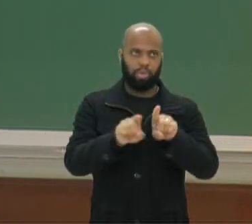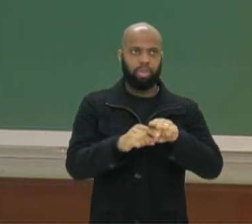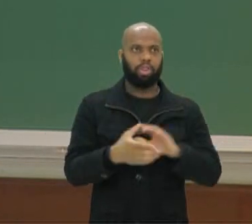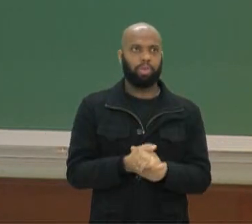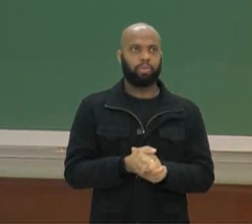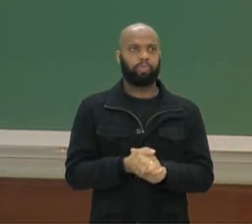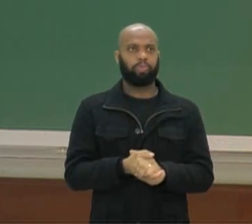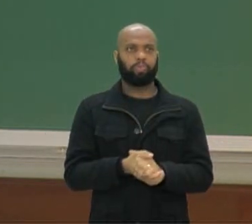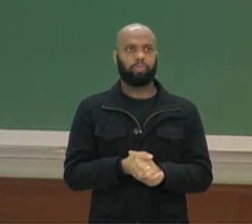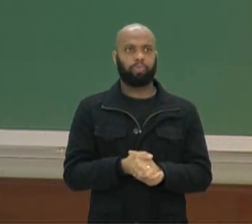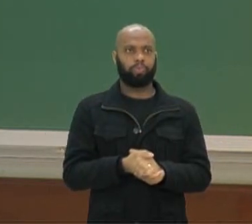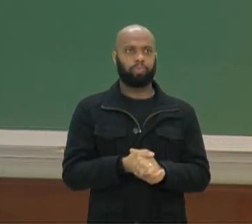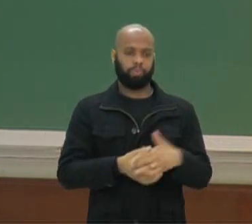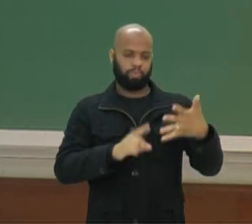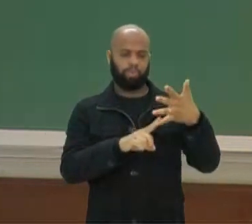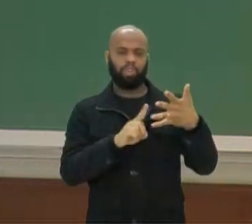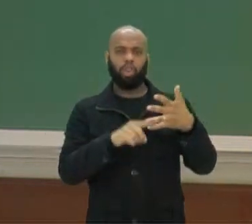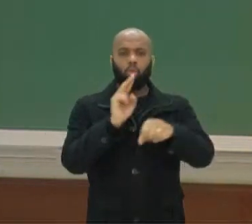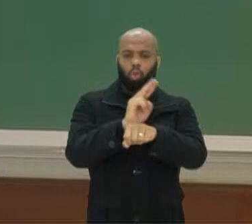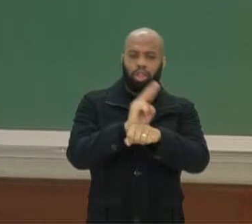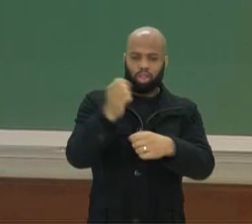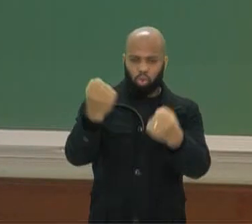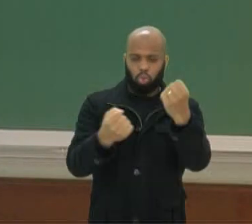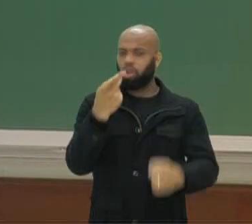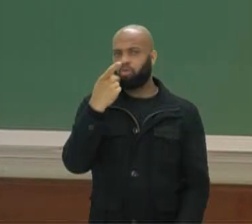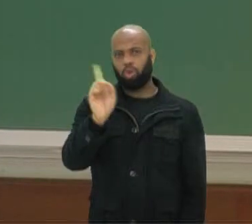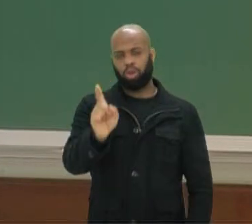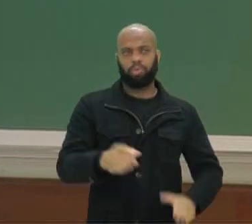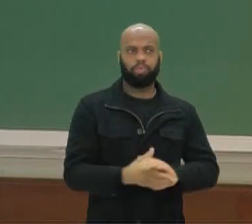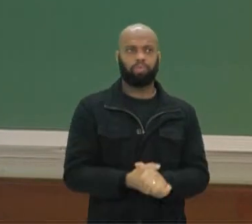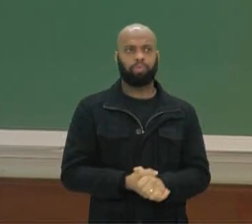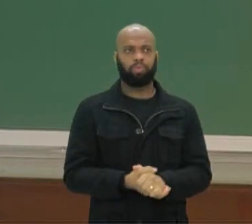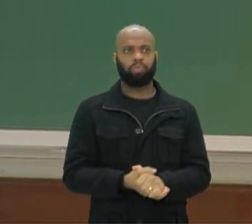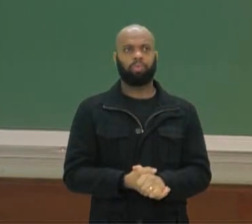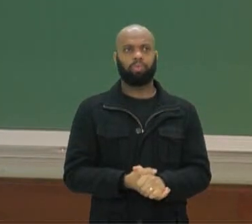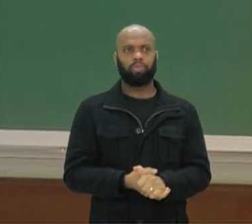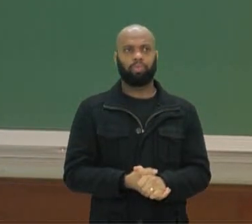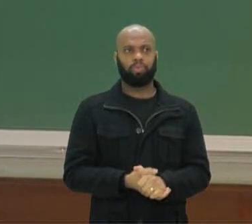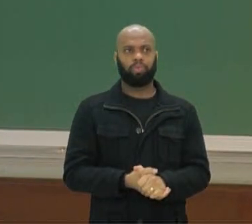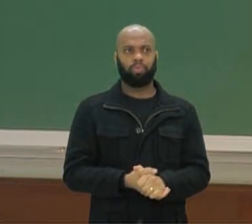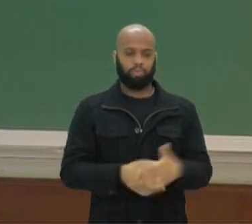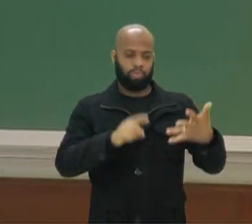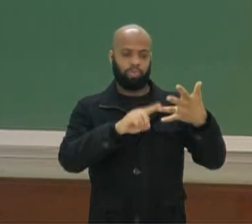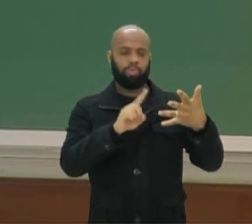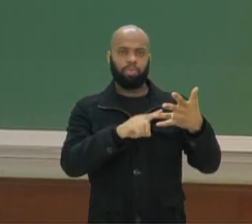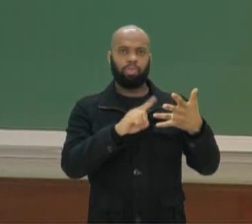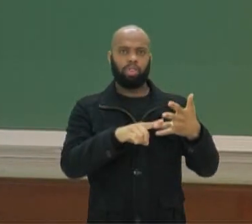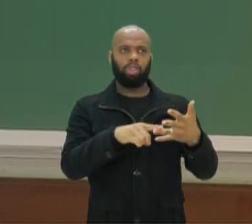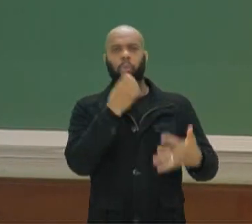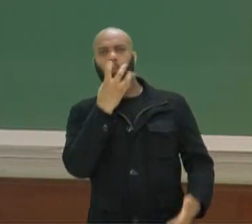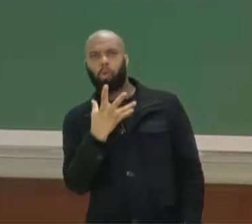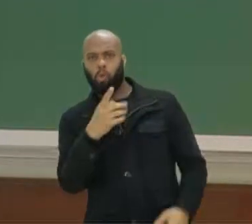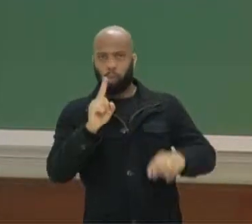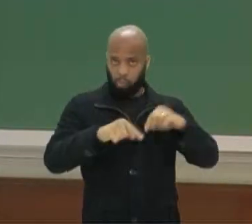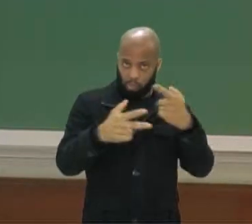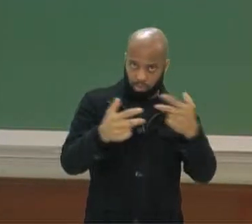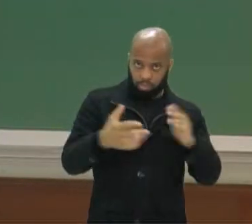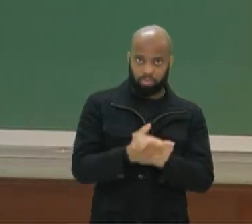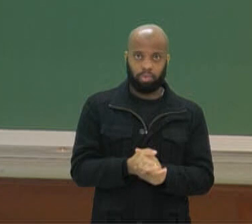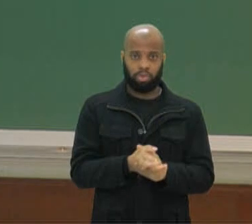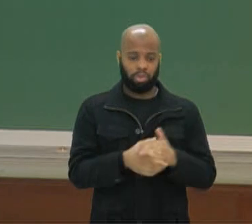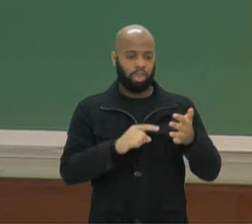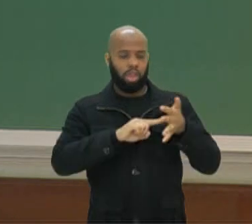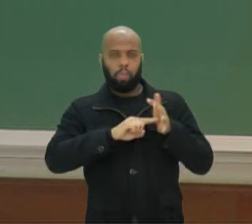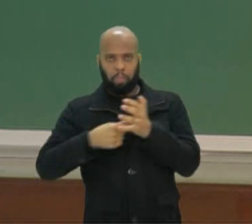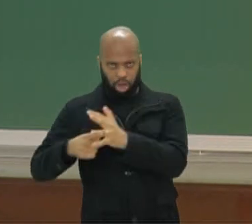Conservação do carro, não necessariamente, a gente não fala sobre isso. Consistência do produto, muito menos. Manutenção do motor,